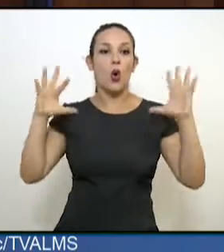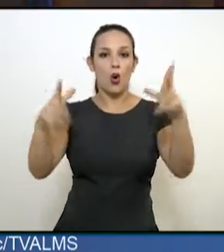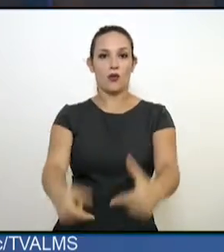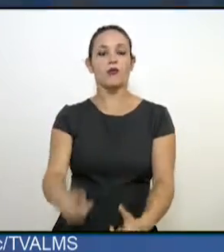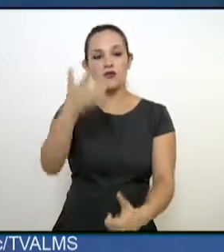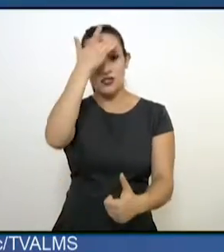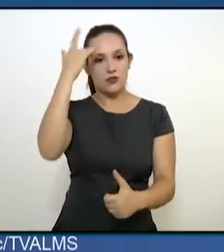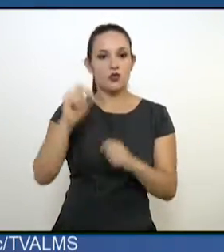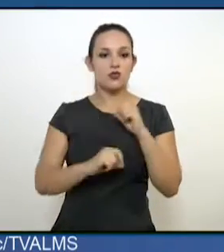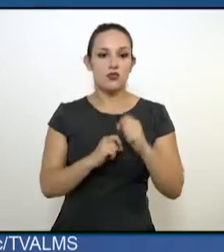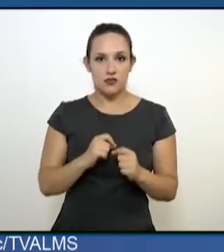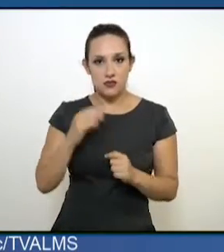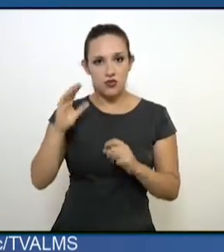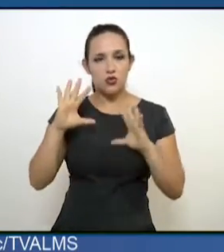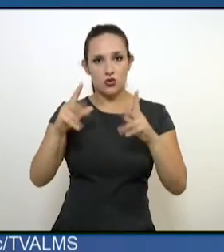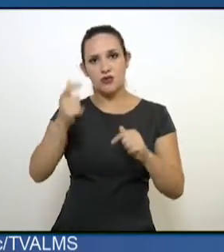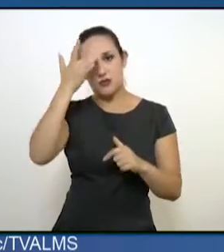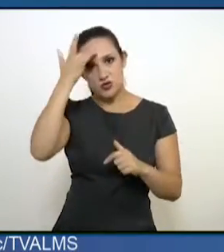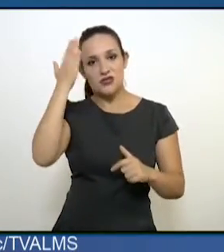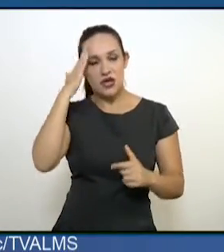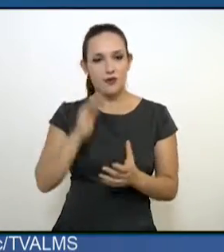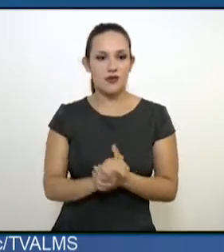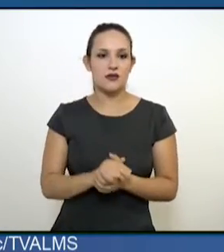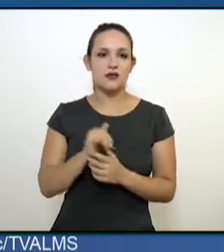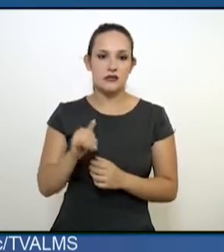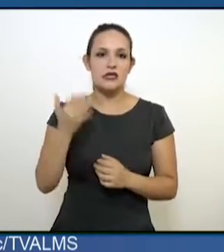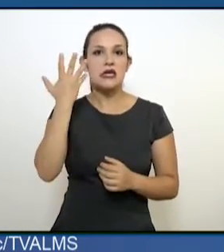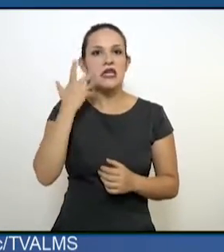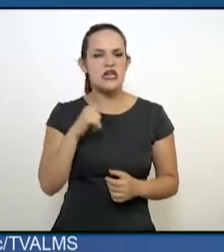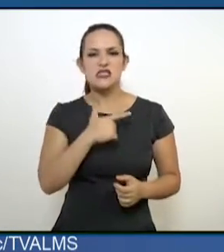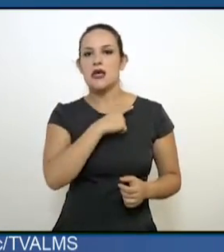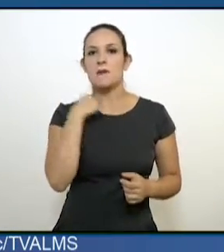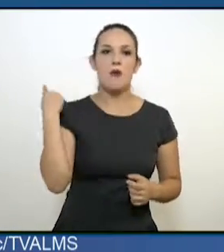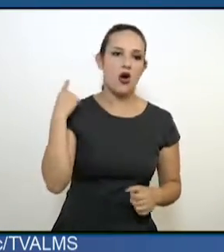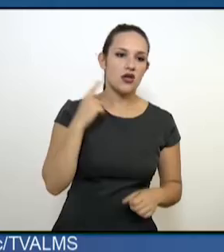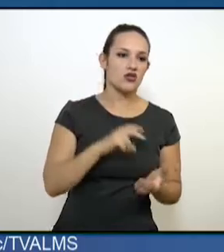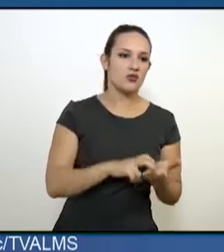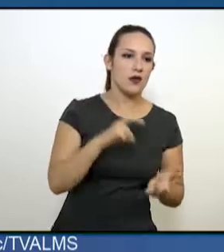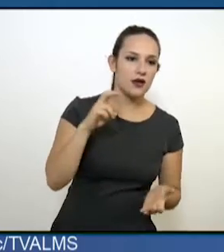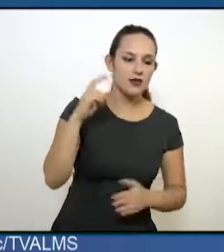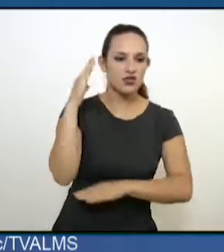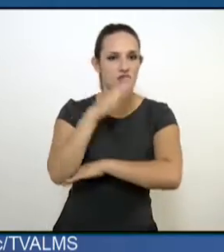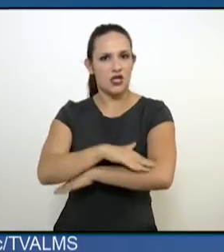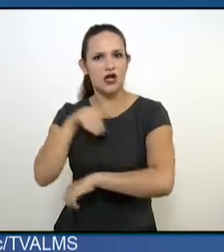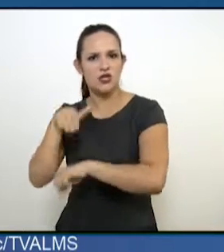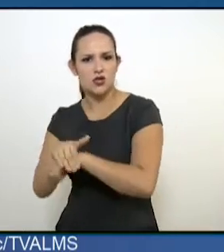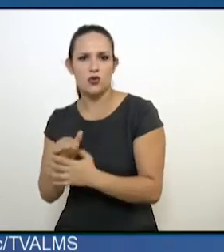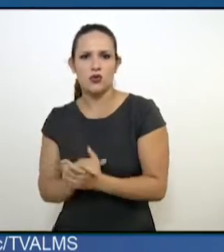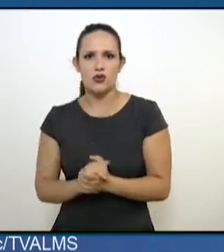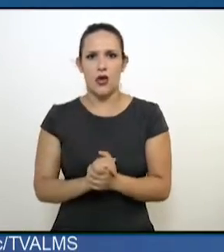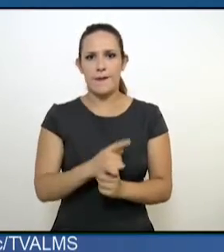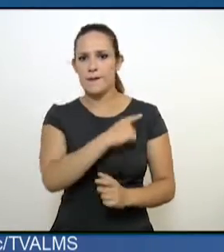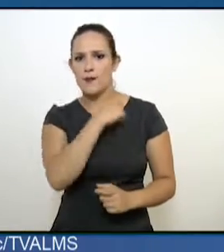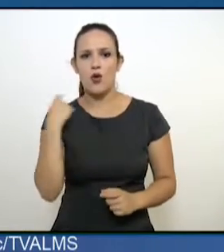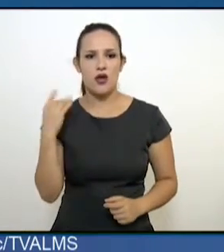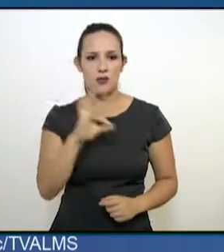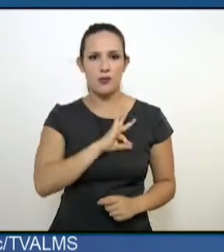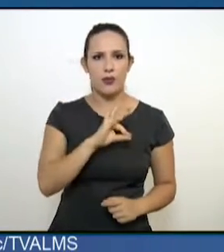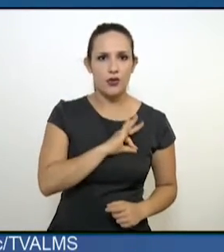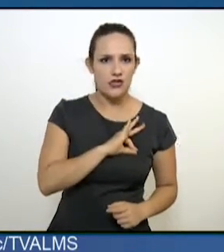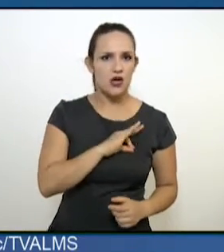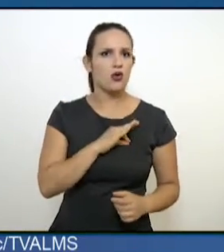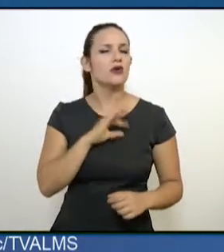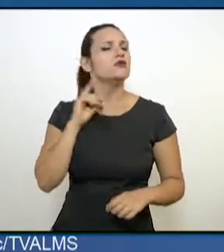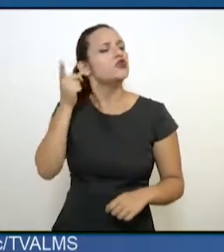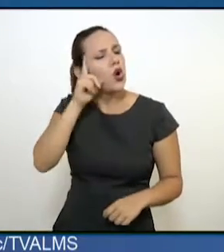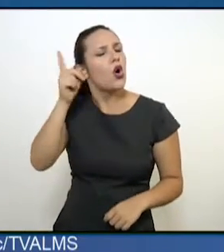vendo: morrer criança de manhã, no almoço, à tarde e à noite. Morrer policial todo santo